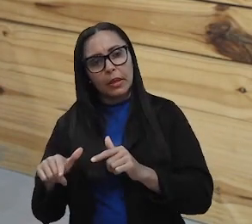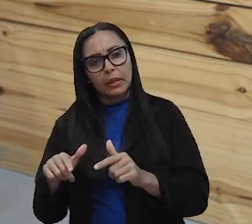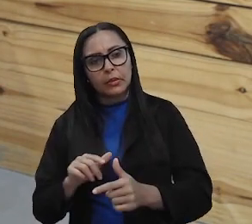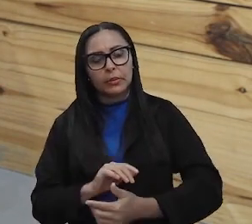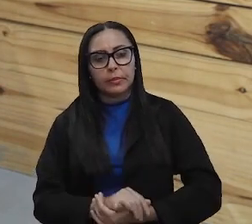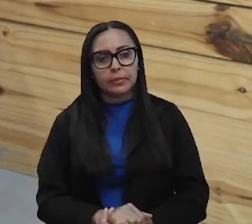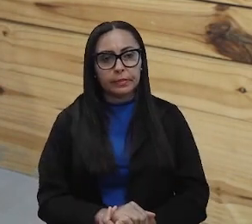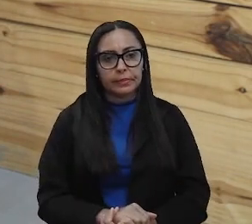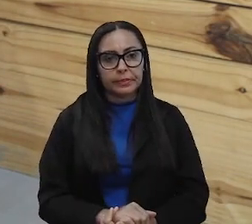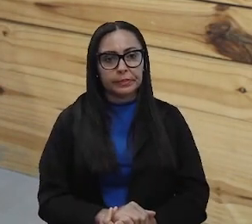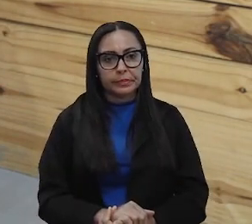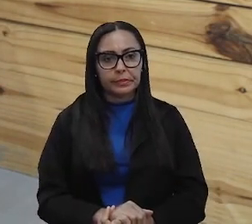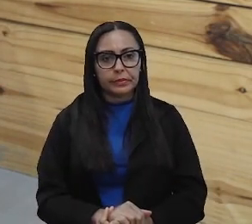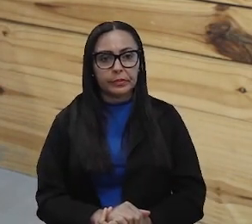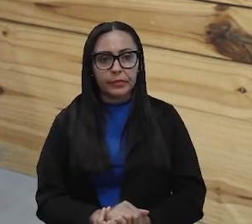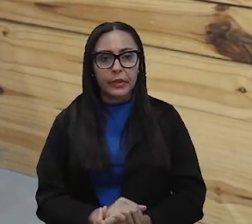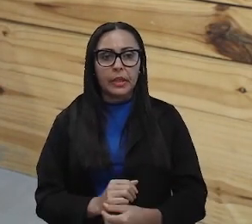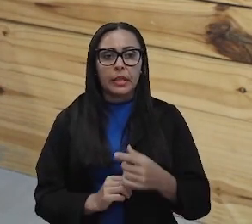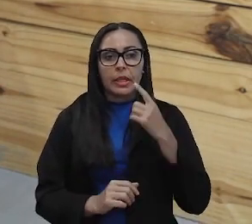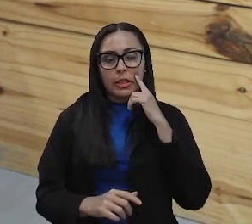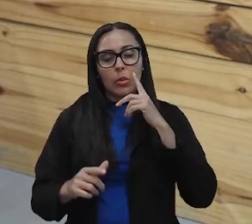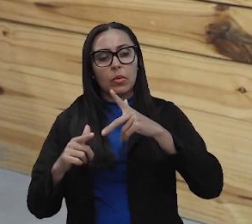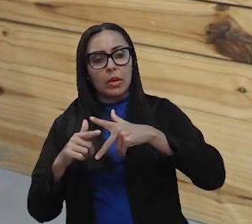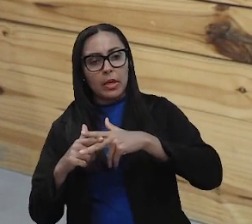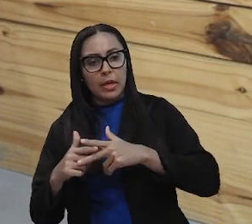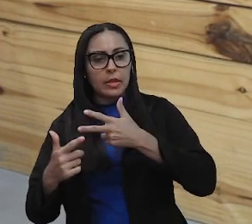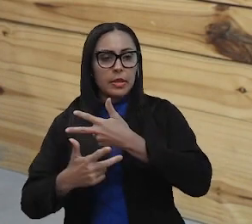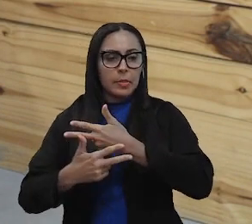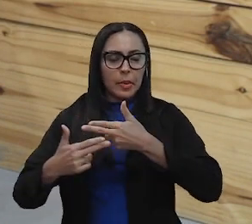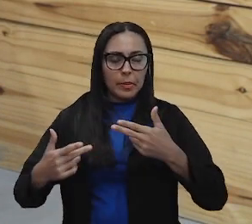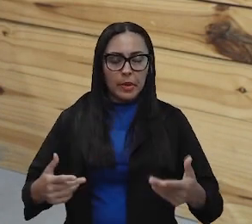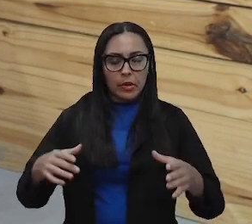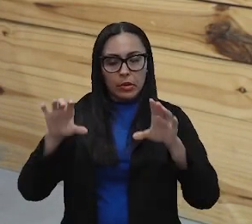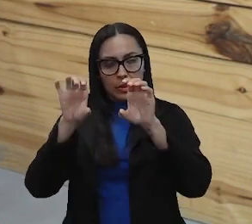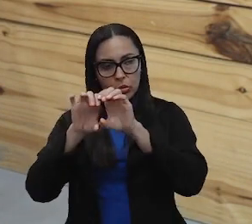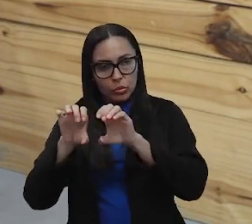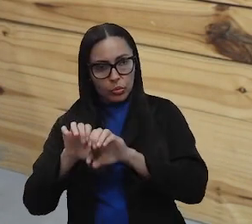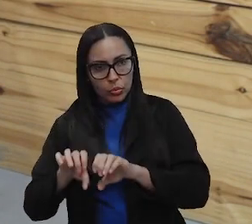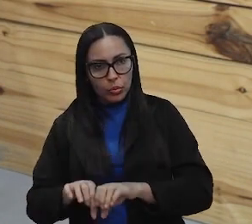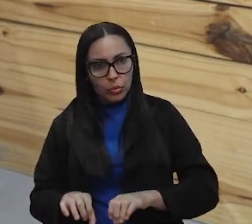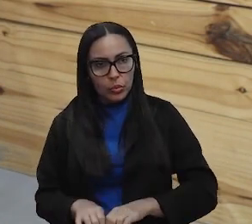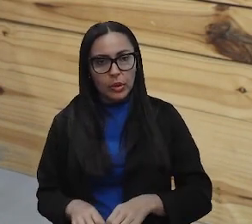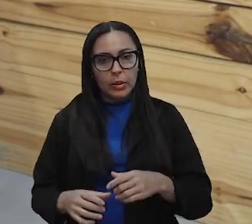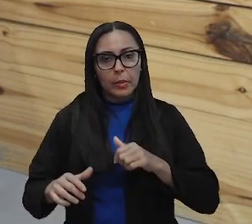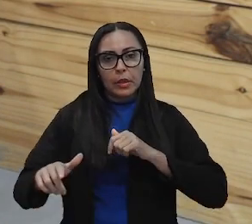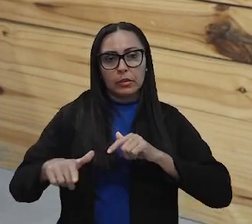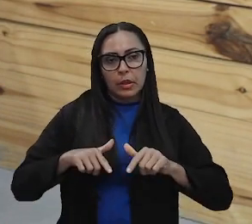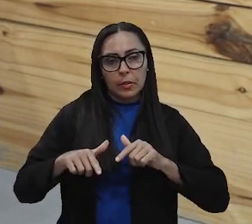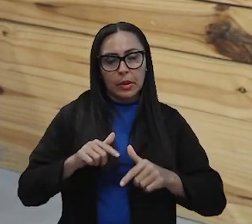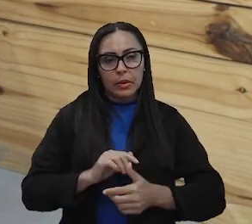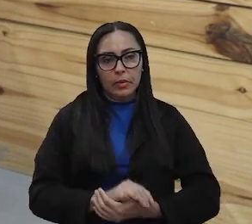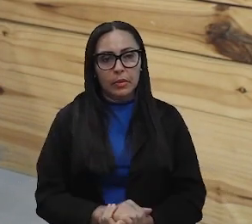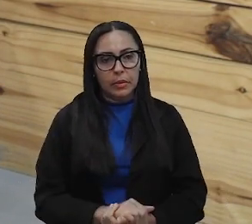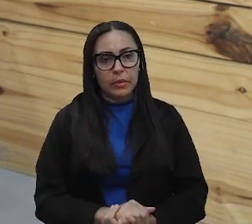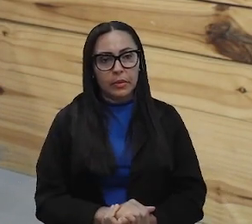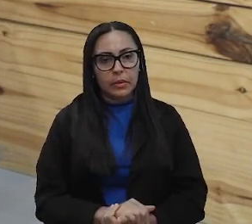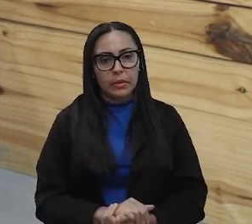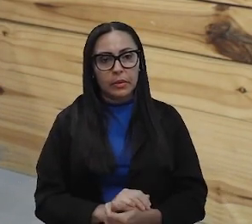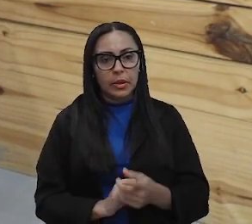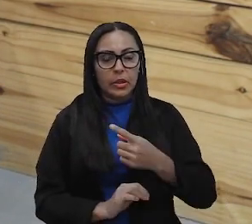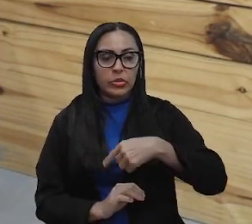ter equipamentos, toda a estrutura da condição do trabalho para o trabalhador. Então, a gente vai